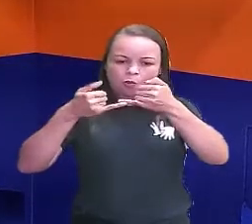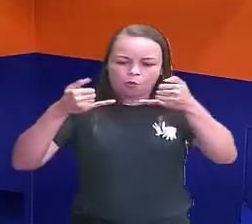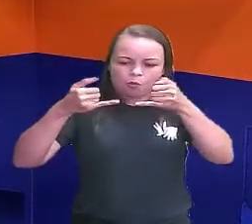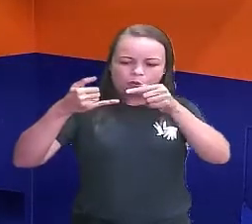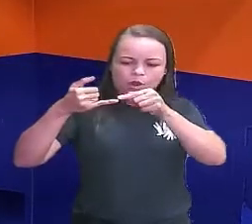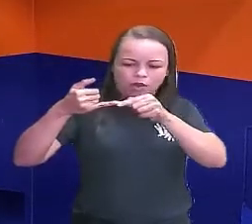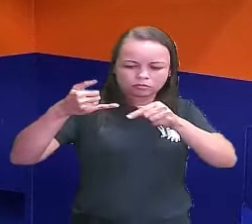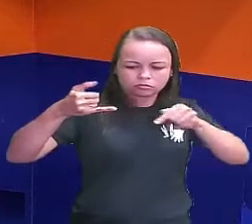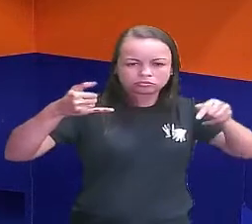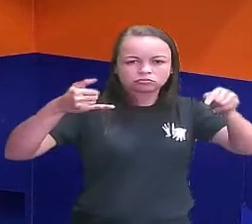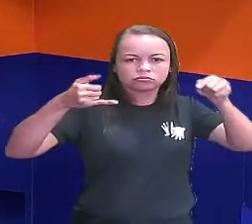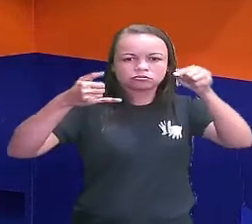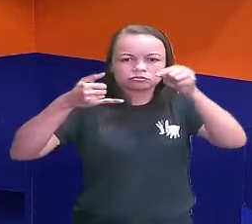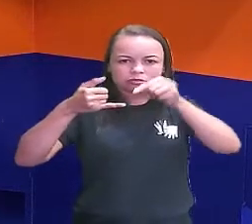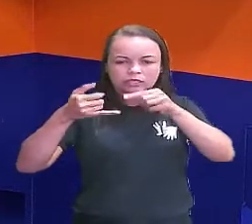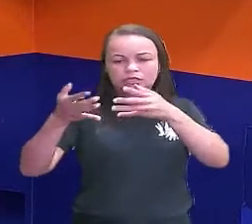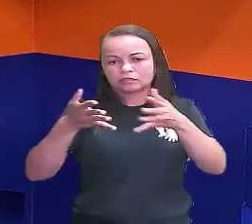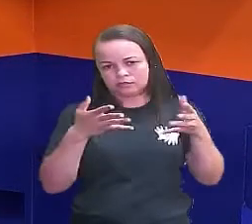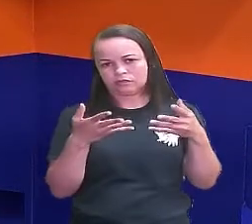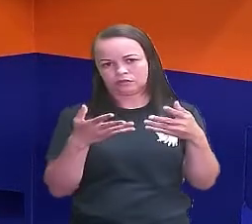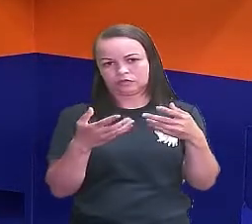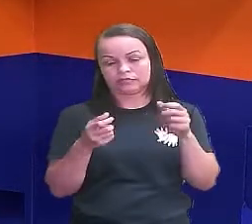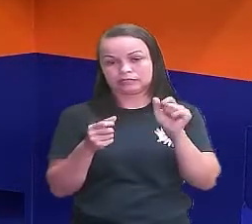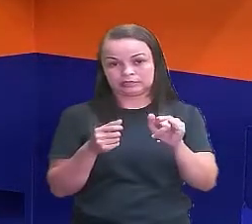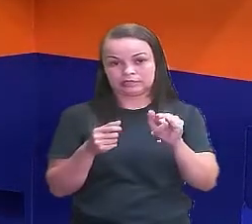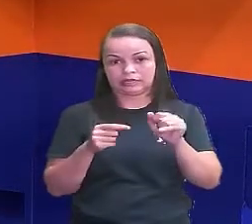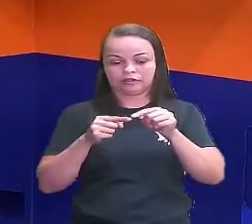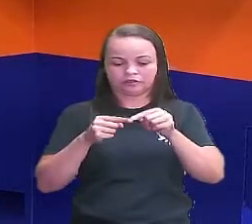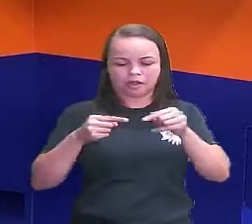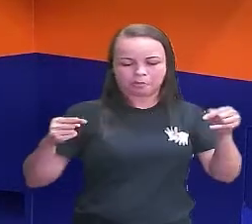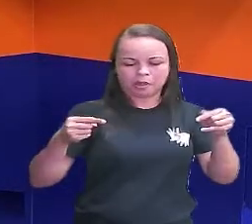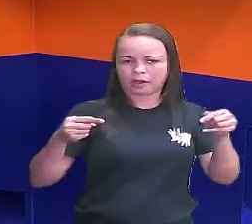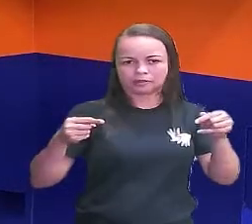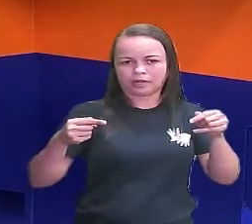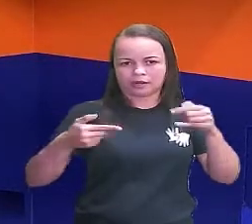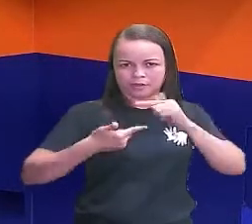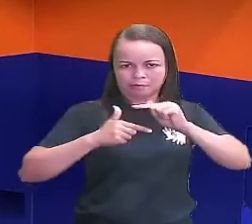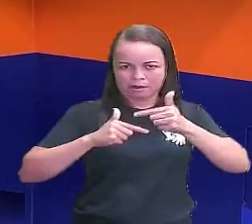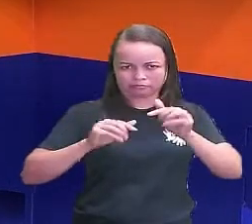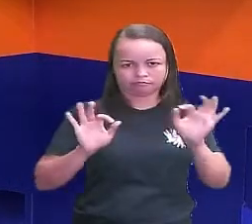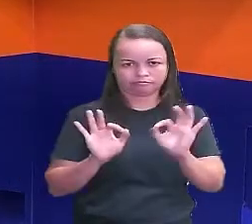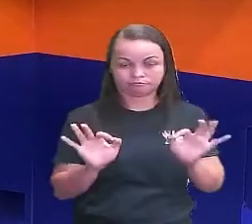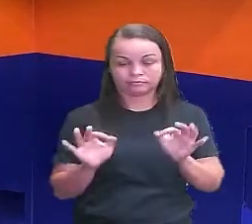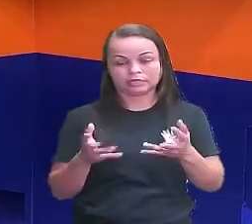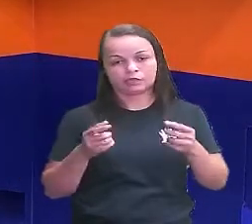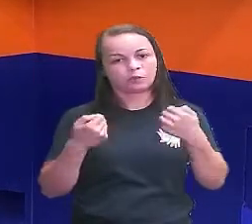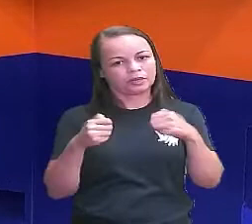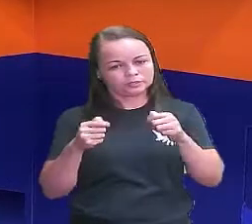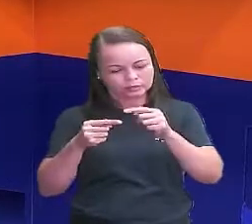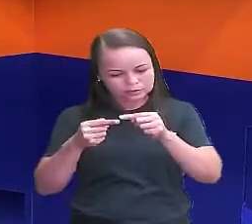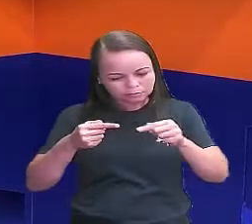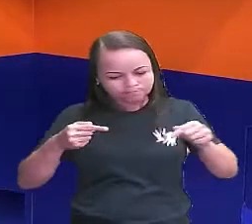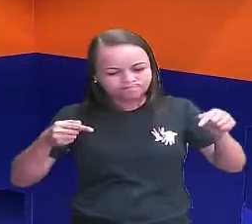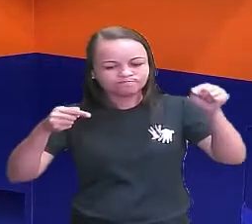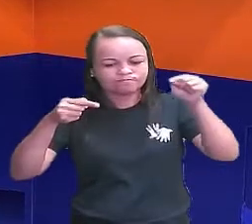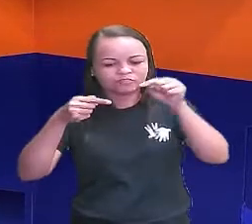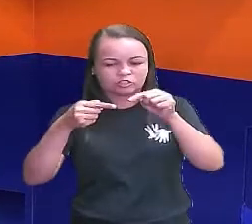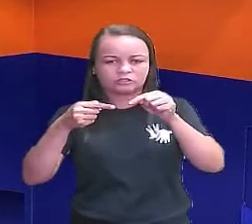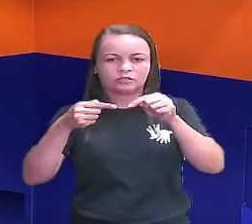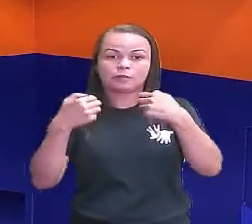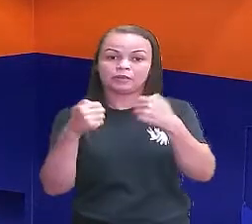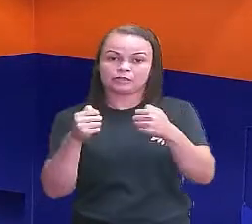ela não formou a minha figura geométrica, tá? E um quadrado, especialmente para ser um quadrado, ele tem que ter